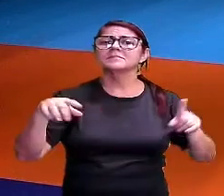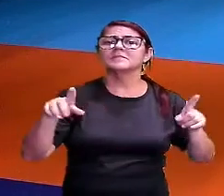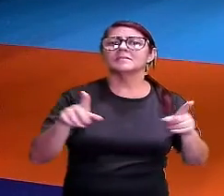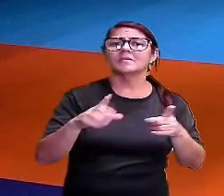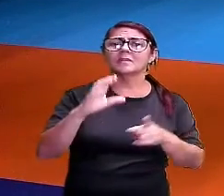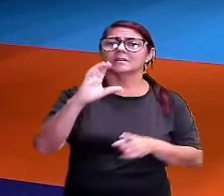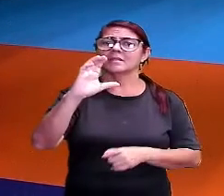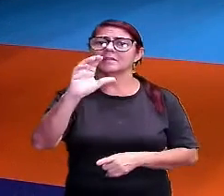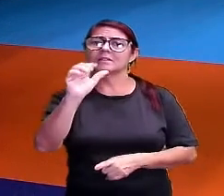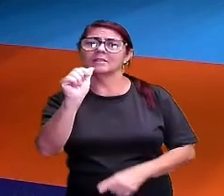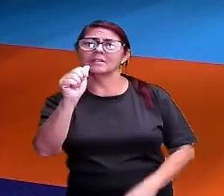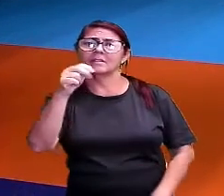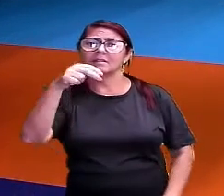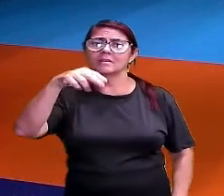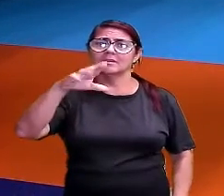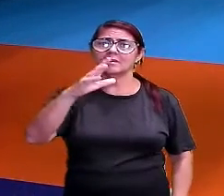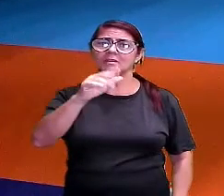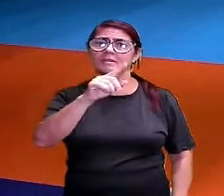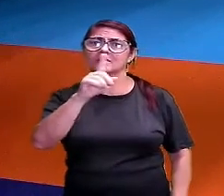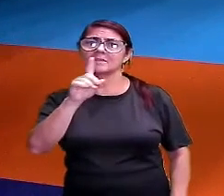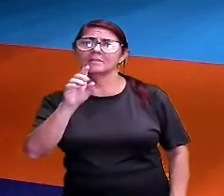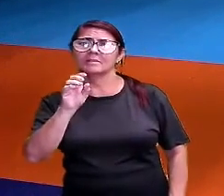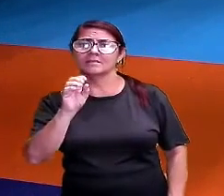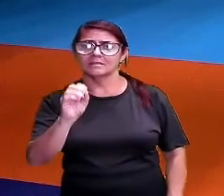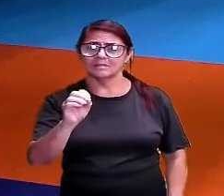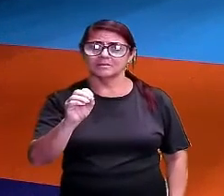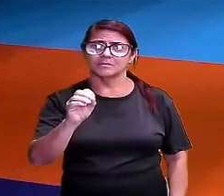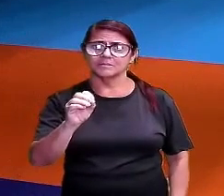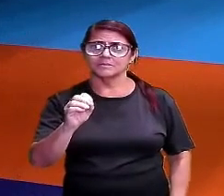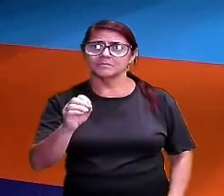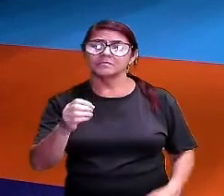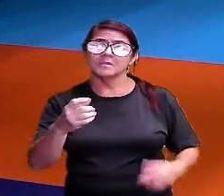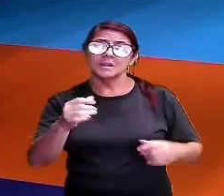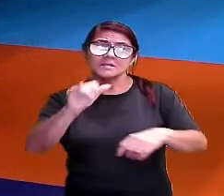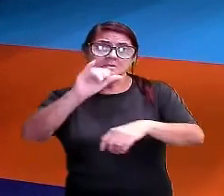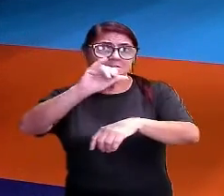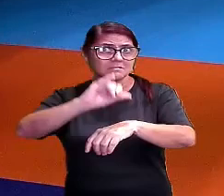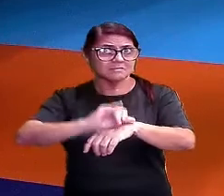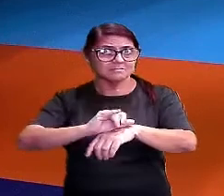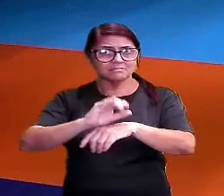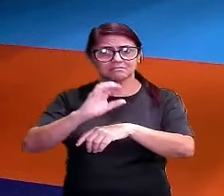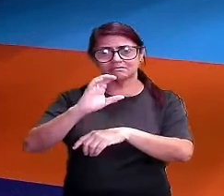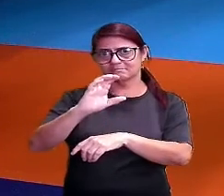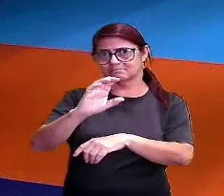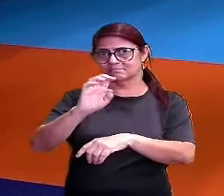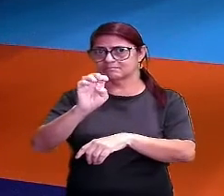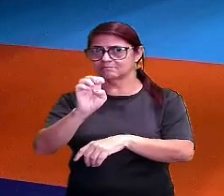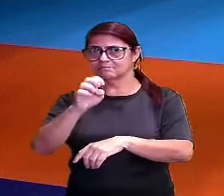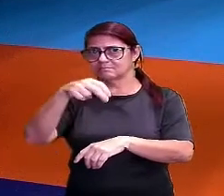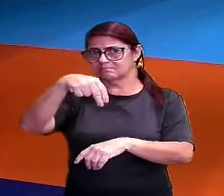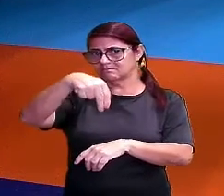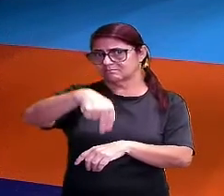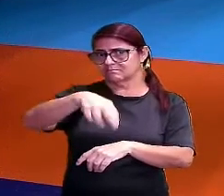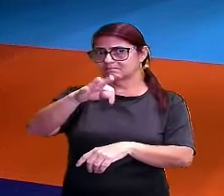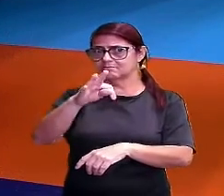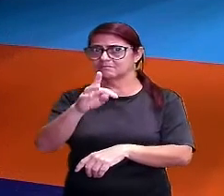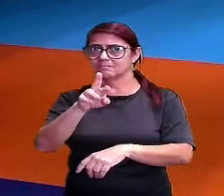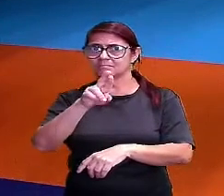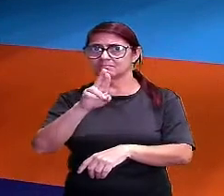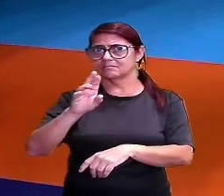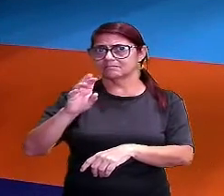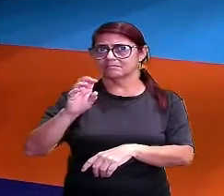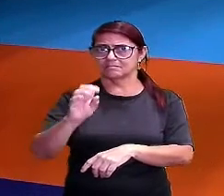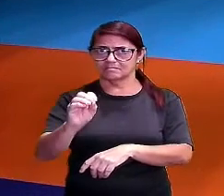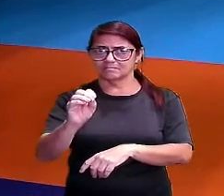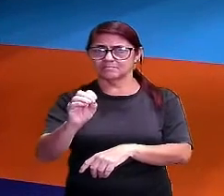coloco N. Na palavra centro, também vem o N.